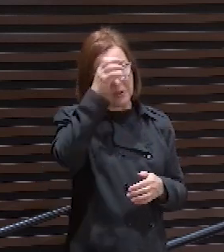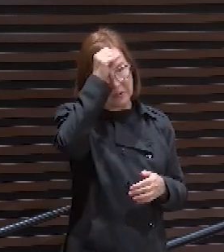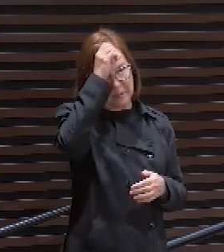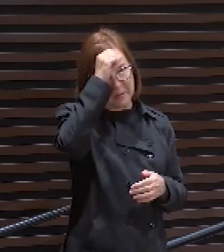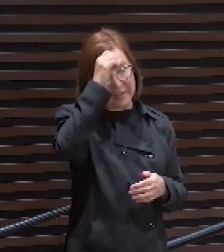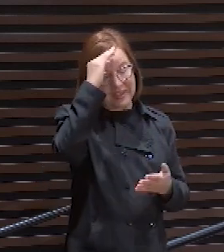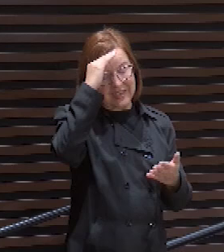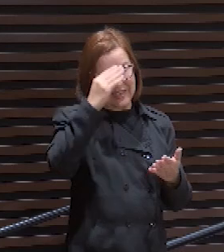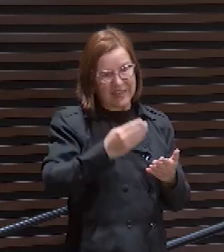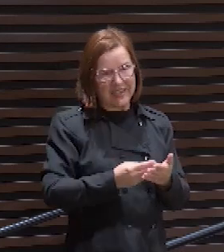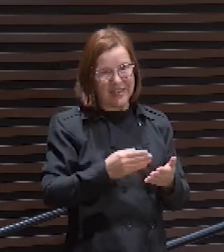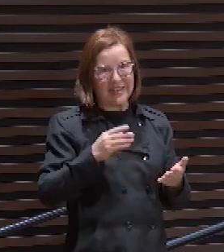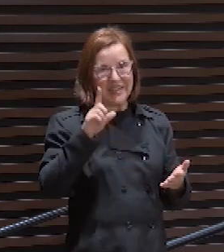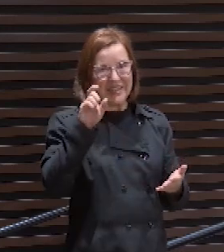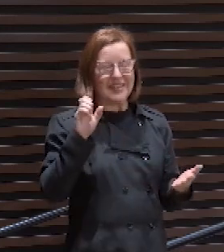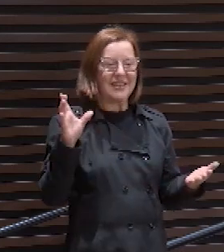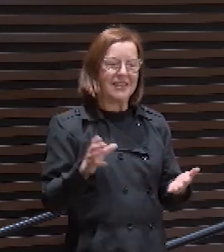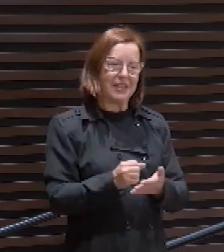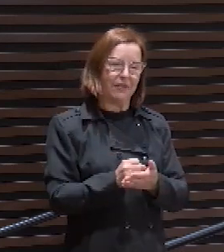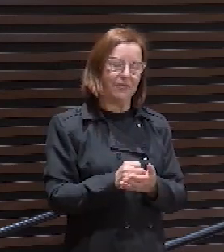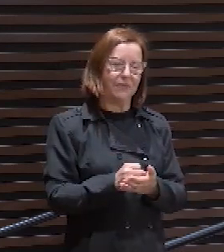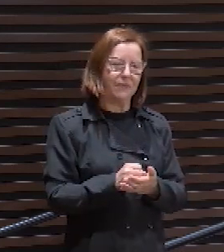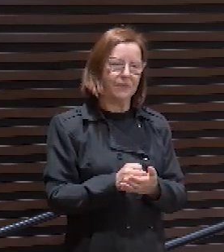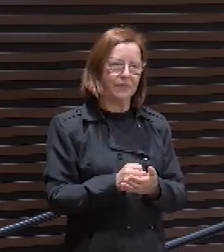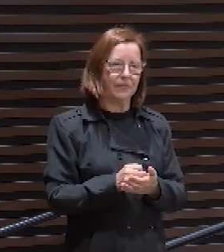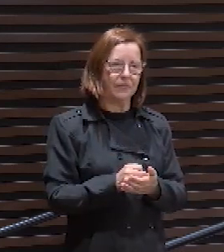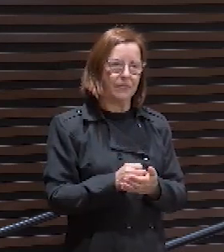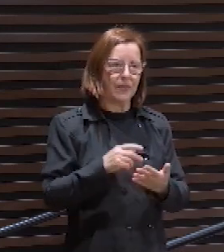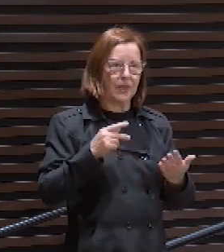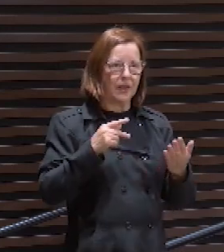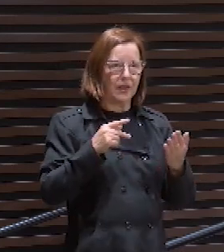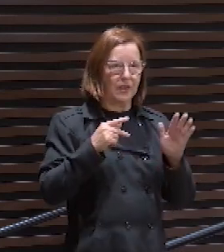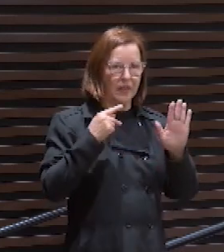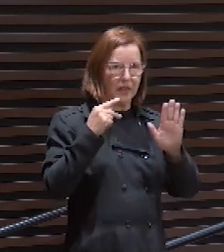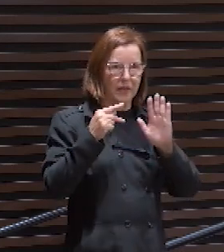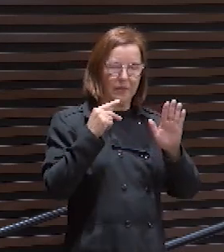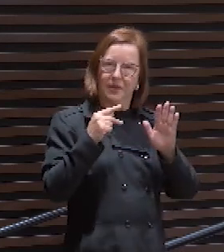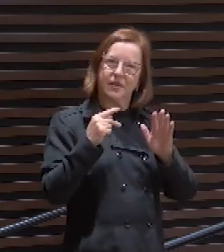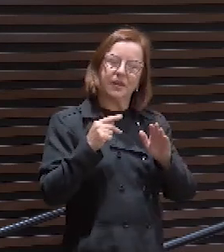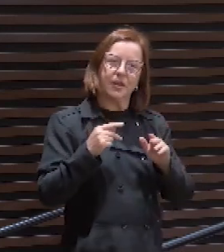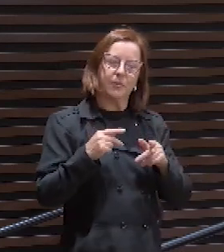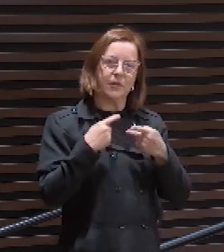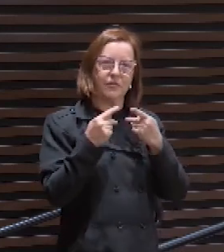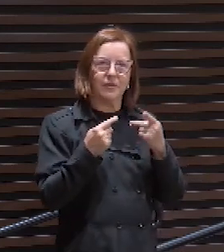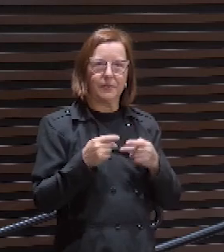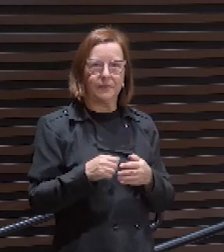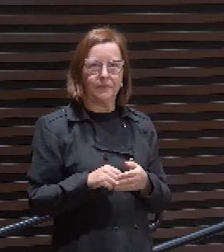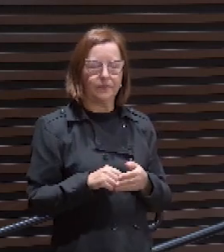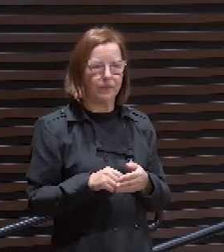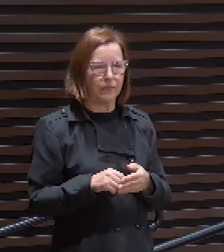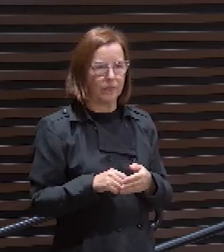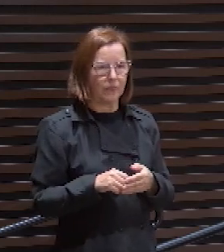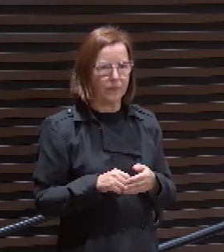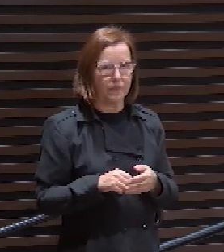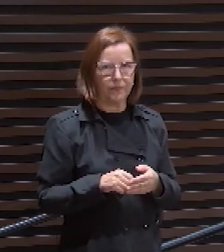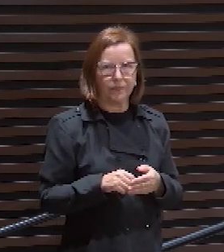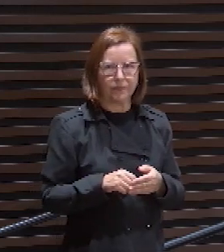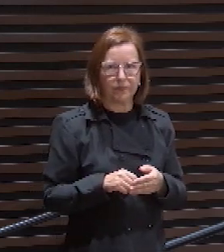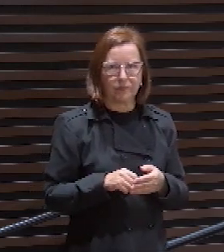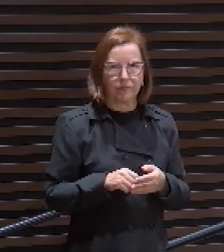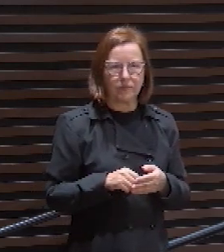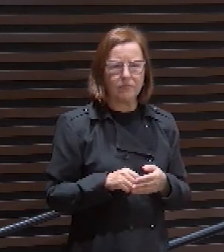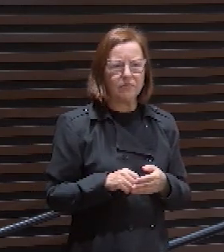crerem e serem salvas. E a parábola do capítulo 14, do verso 28 a 30, diz assim: pois qual